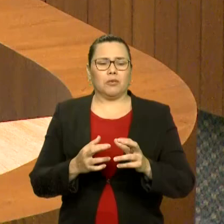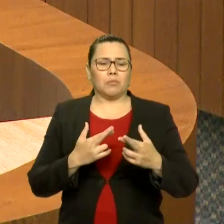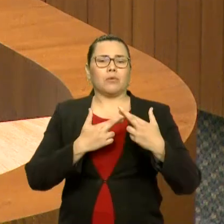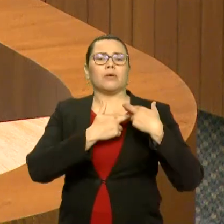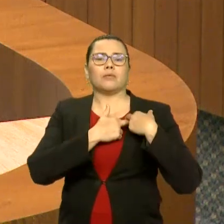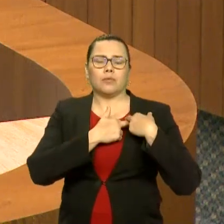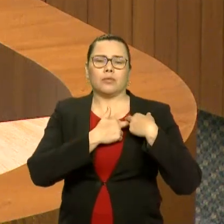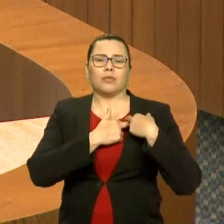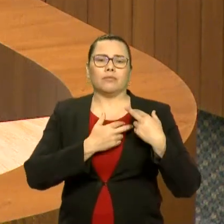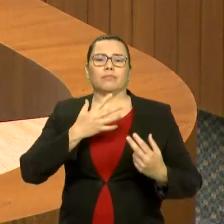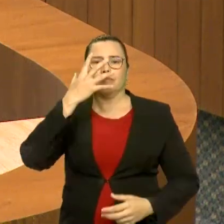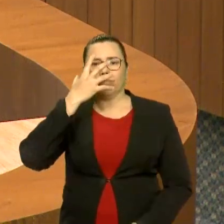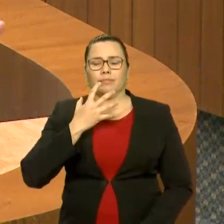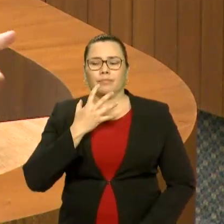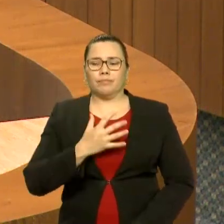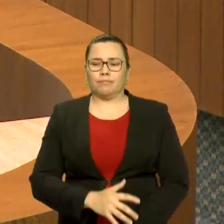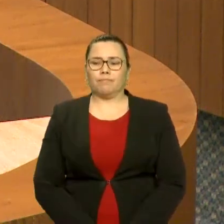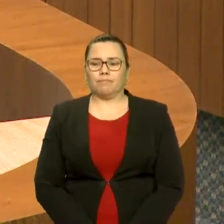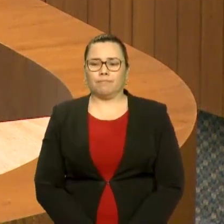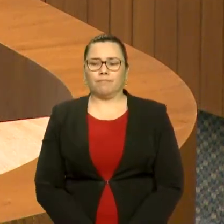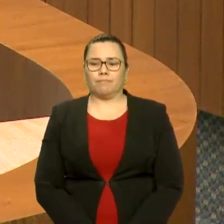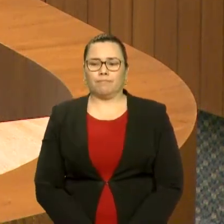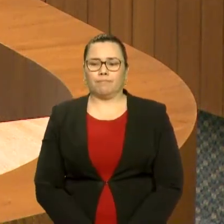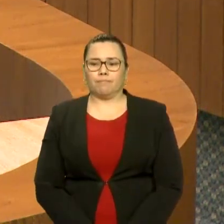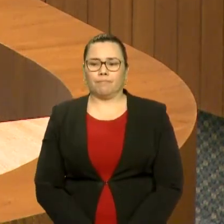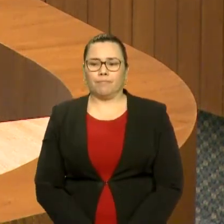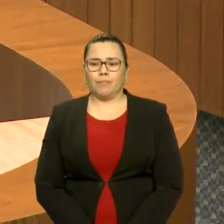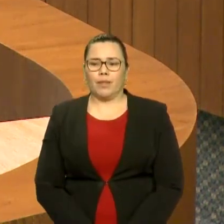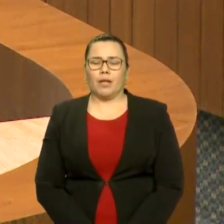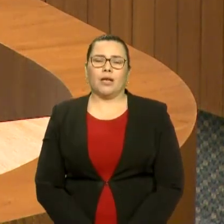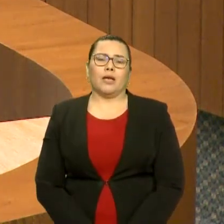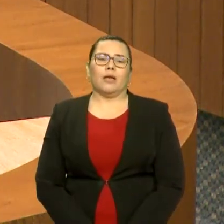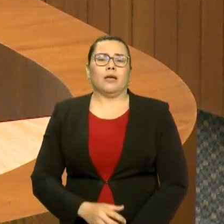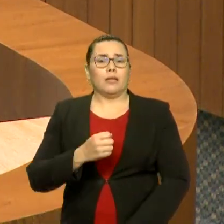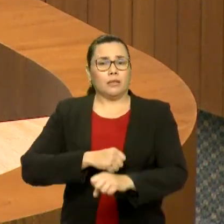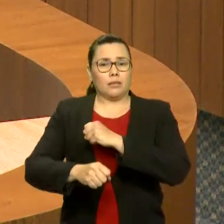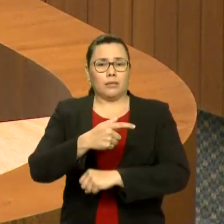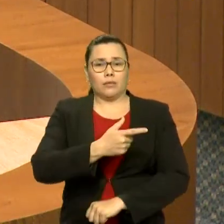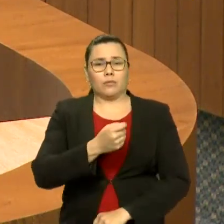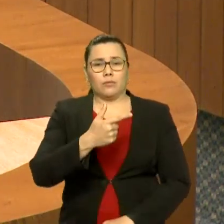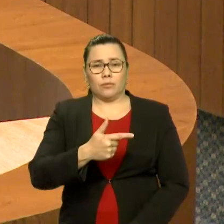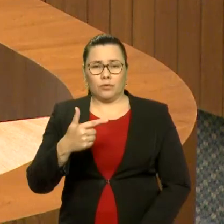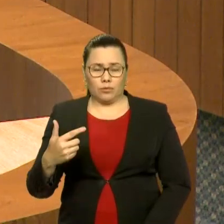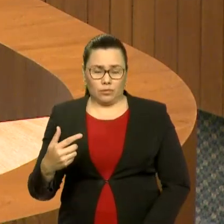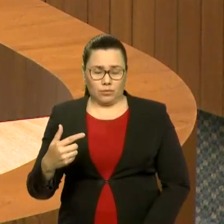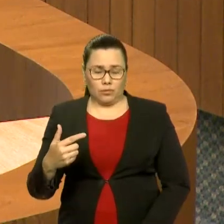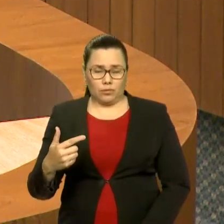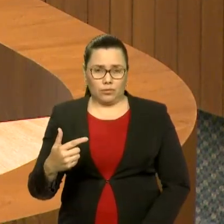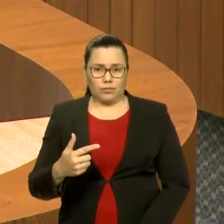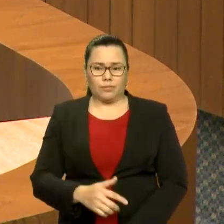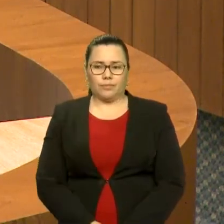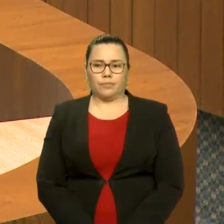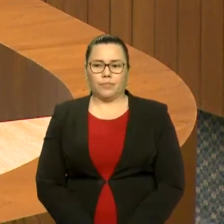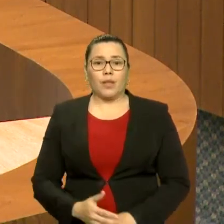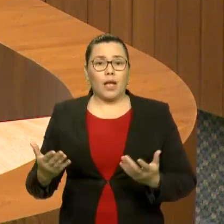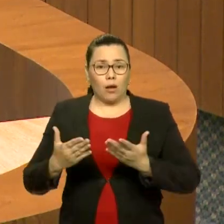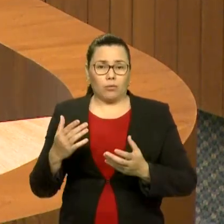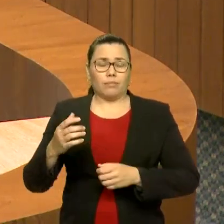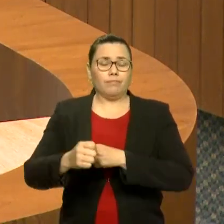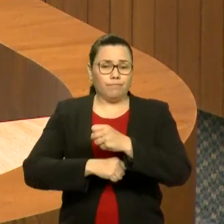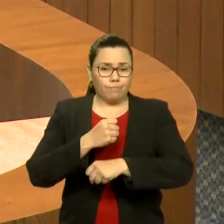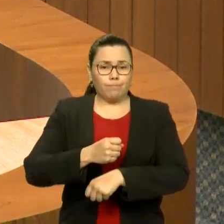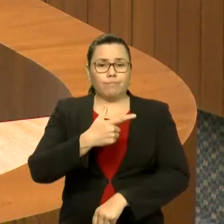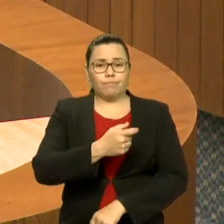seriedade. E a nossa luta, a nossa pauta em 2022. E para 2023, nós trazemos a mesma